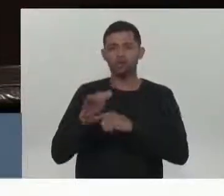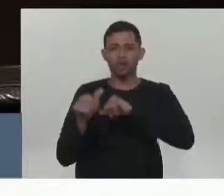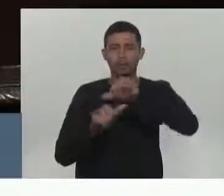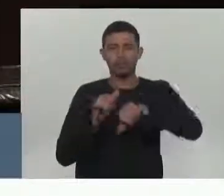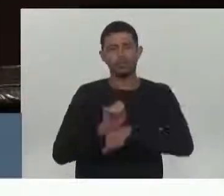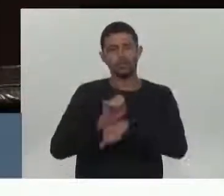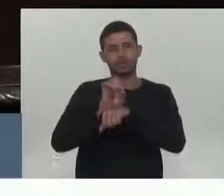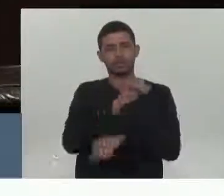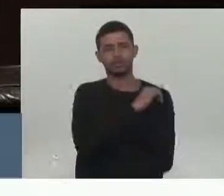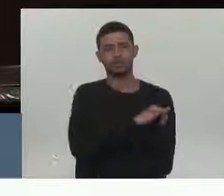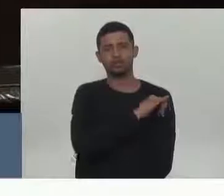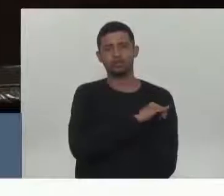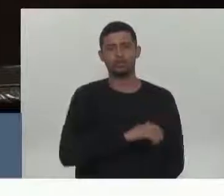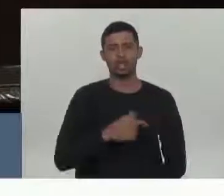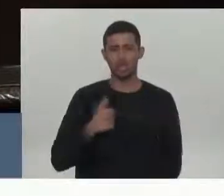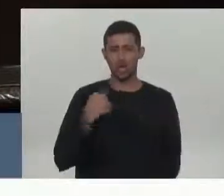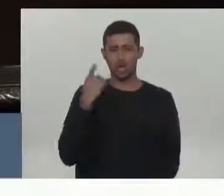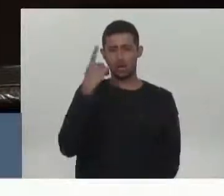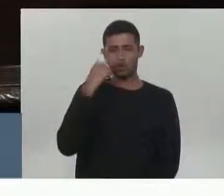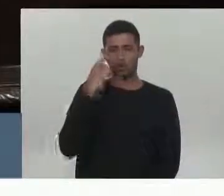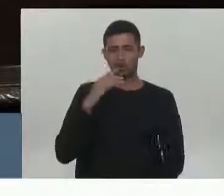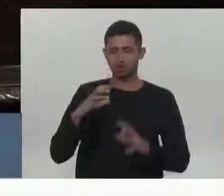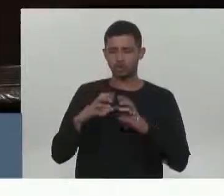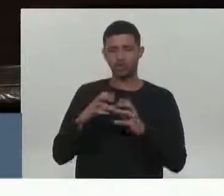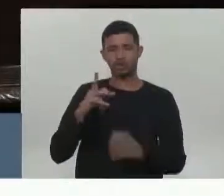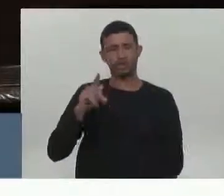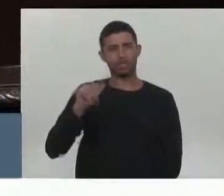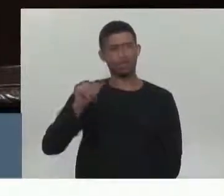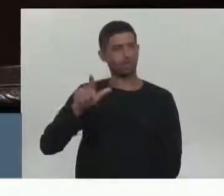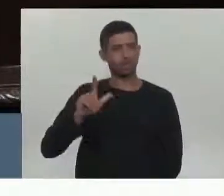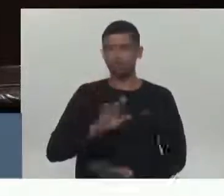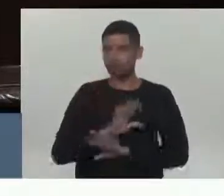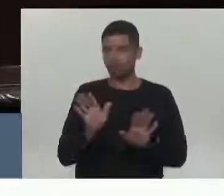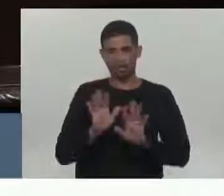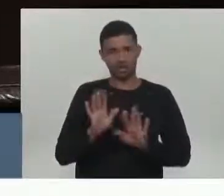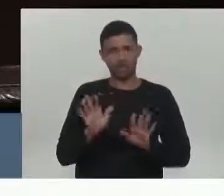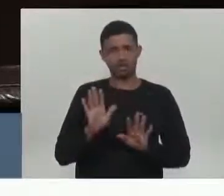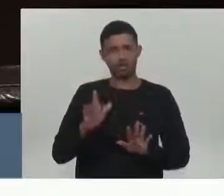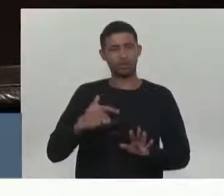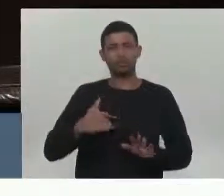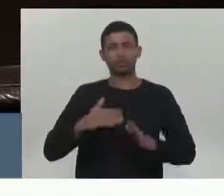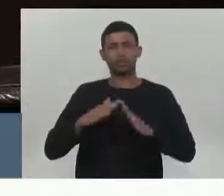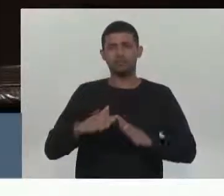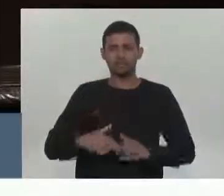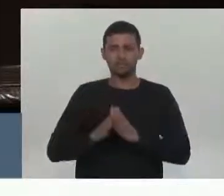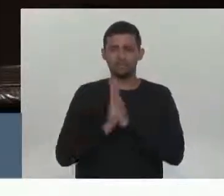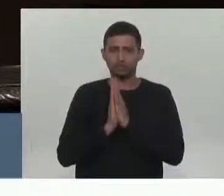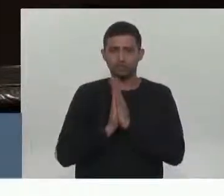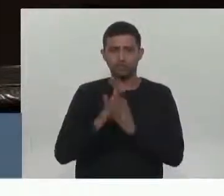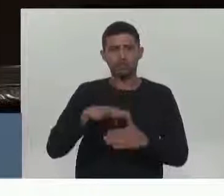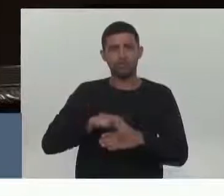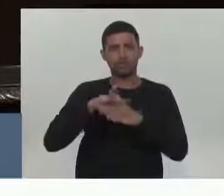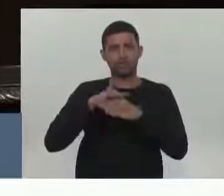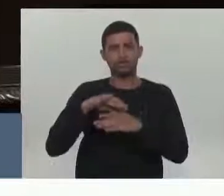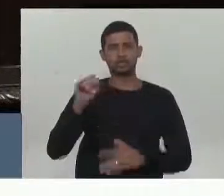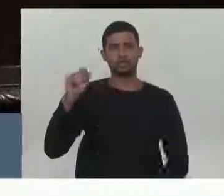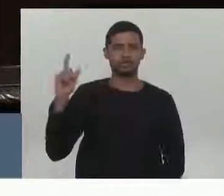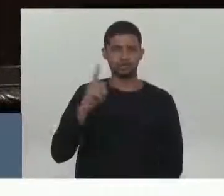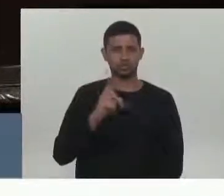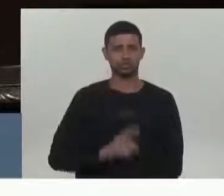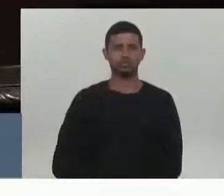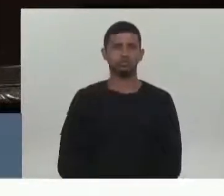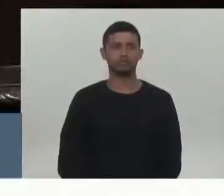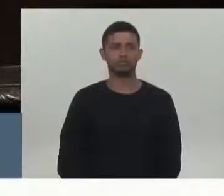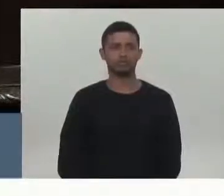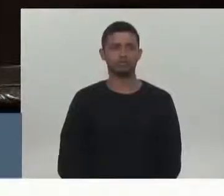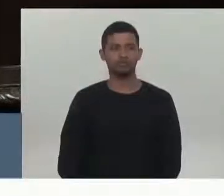Janeiro. Eu não sou advogado do PSL, deputado Rodrigo Amorim, mas eu quero fazer um apelo ao líder do PSOL. E é